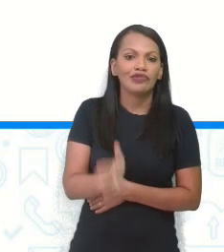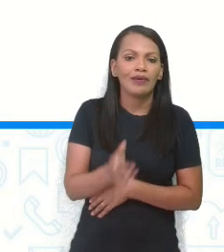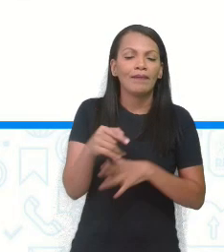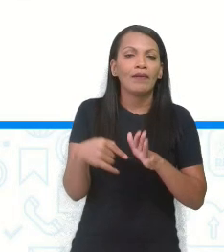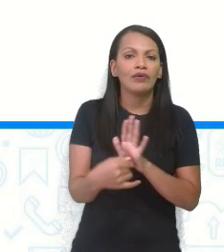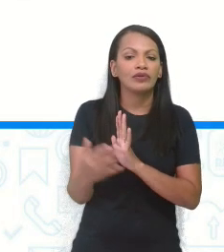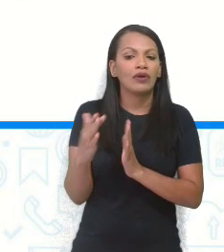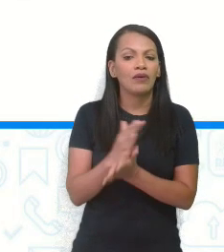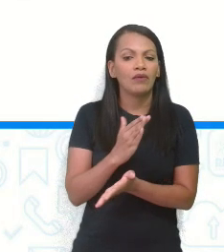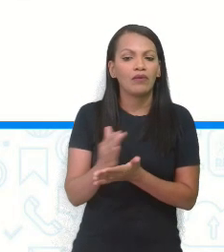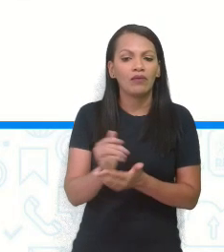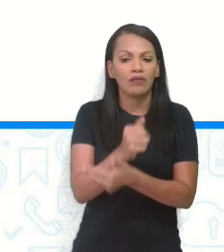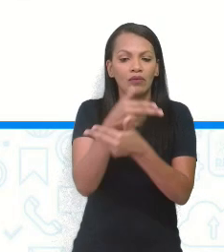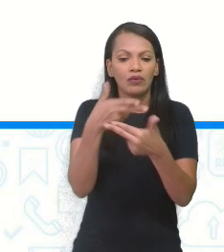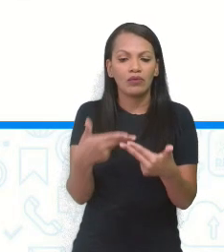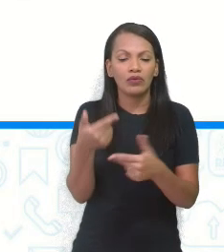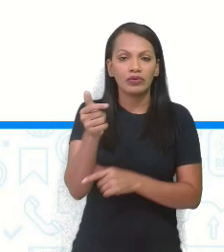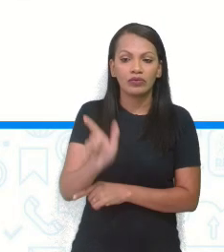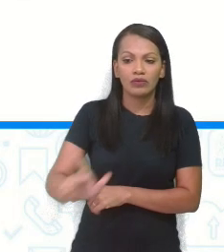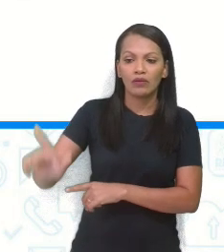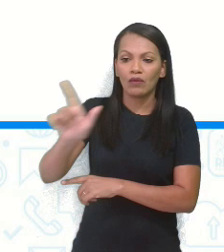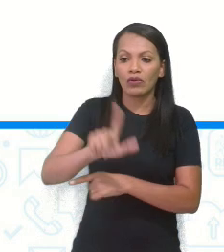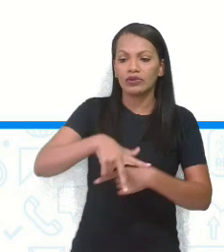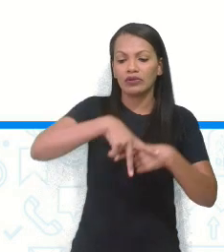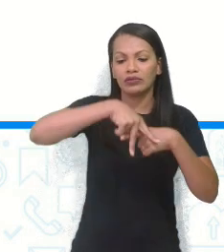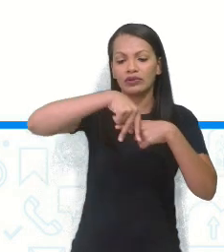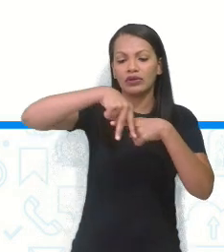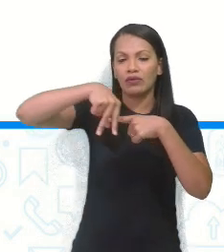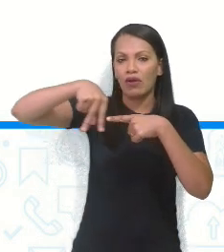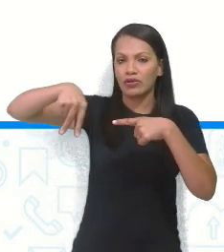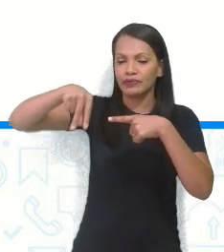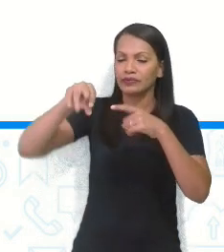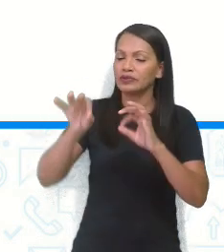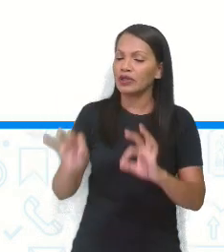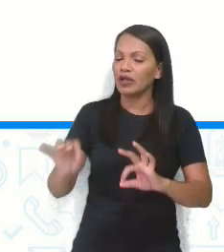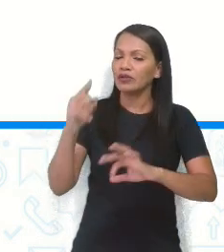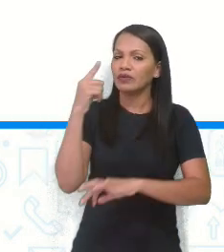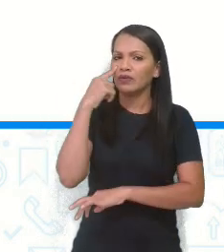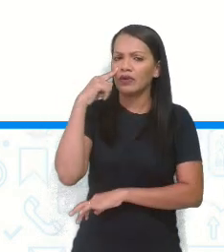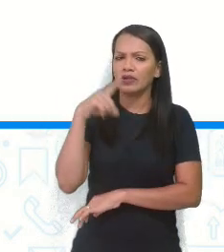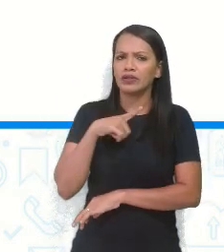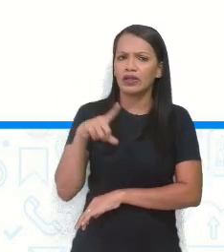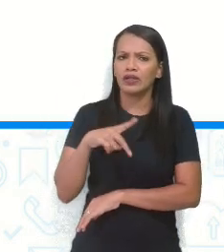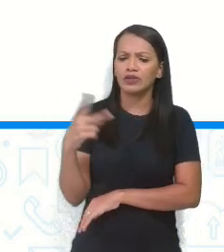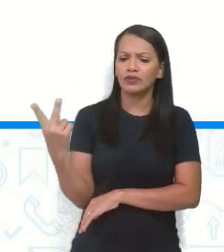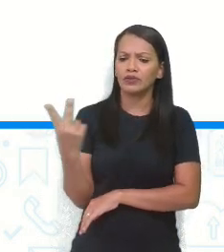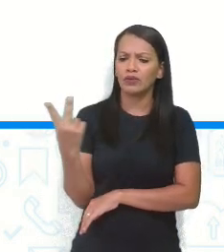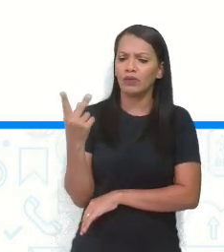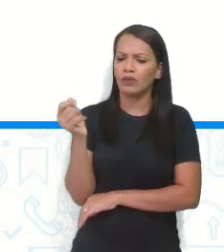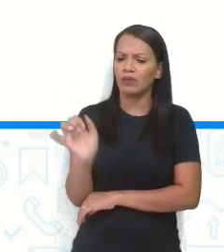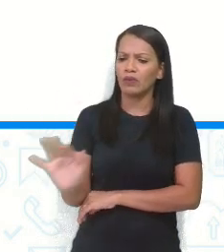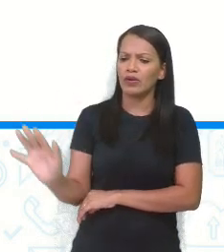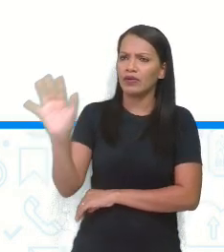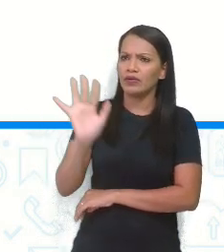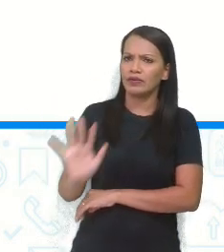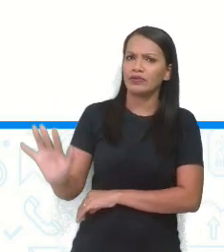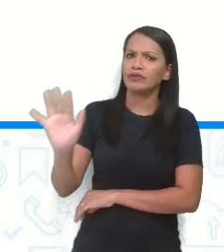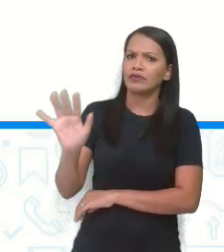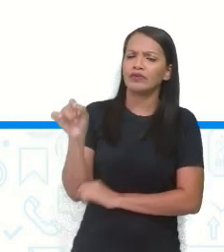coisas para a gente sobre a literatura de cordel. Olha aí. Aí a gente tem duas figuras, não é?